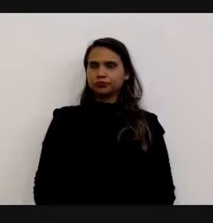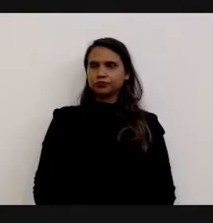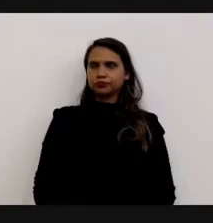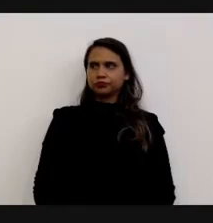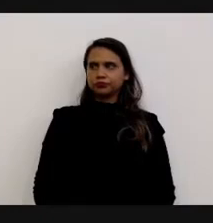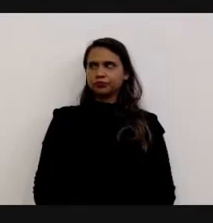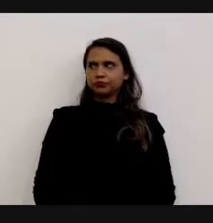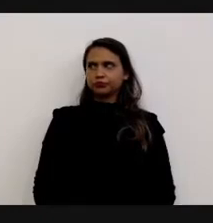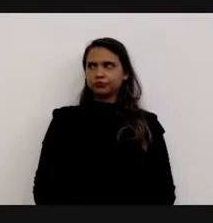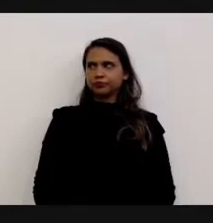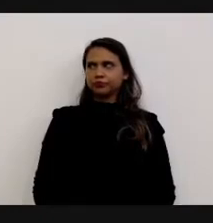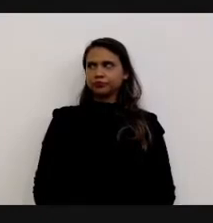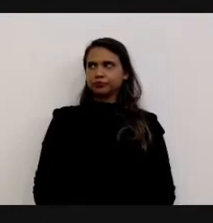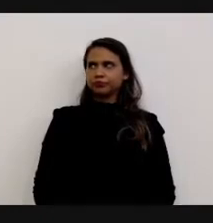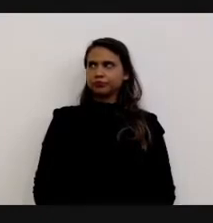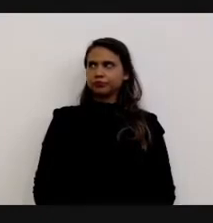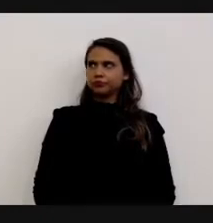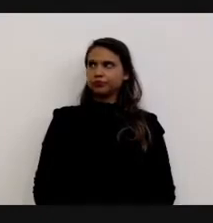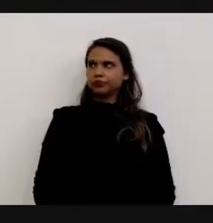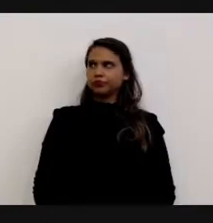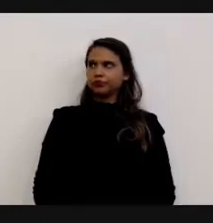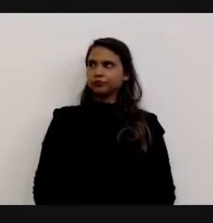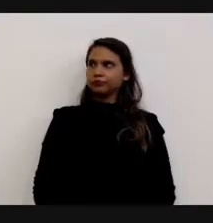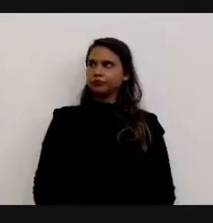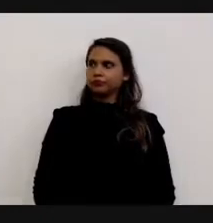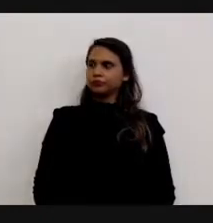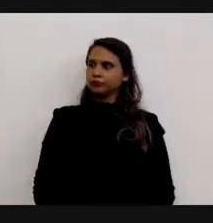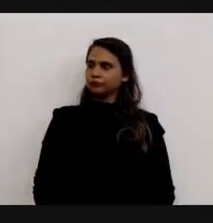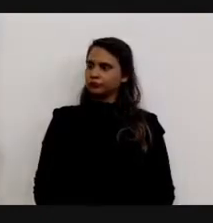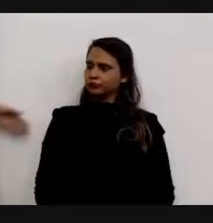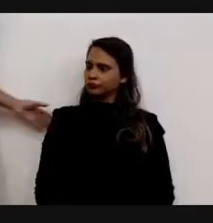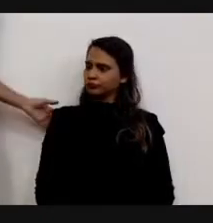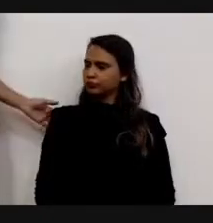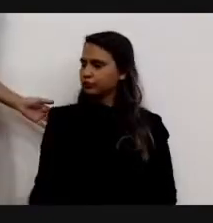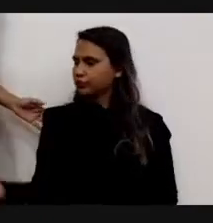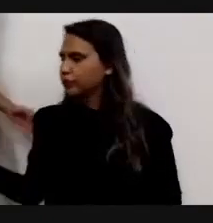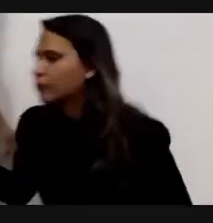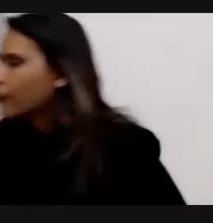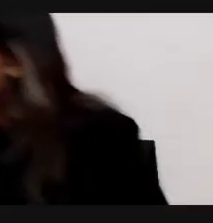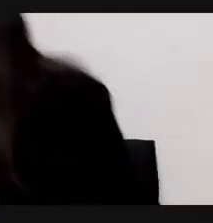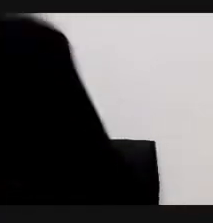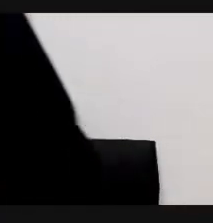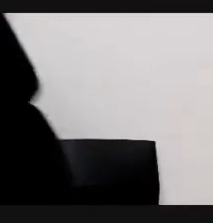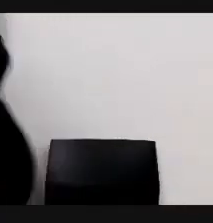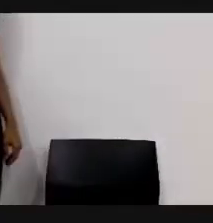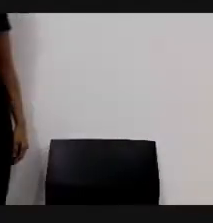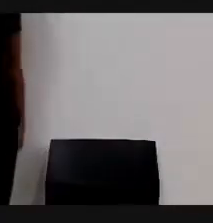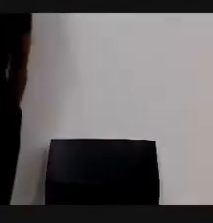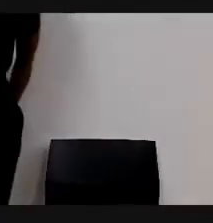Pronto. Vocês estão me ouvindo? Sim, agora está ótimo. Está ótimo. Pronto, perfeito.